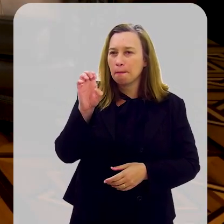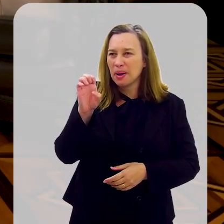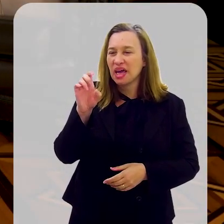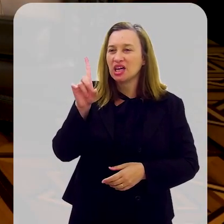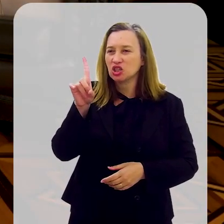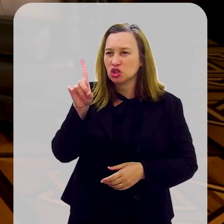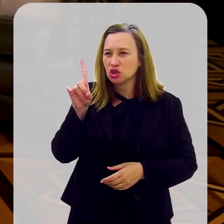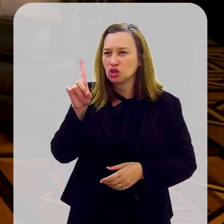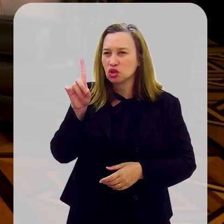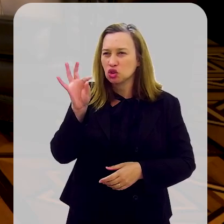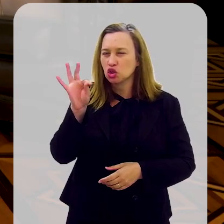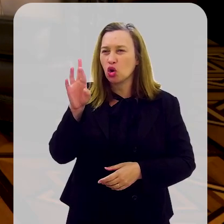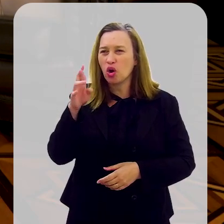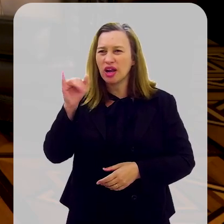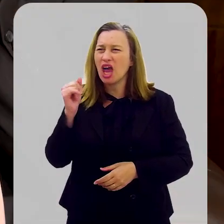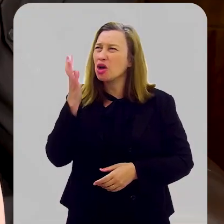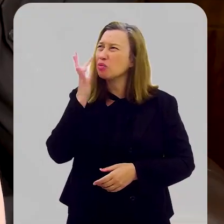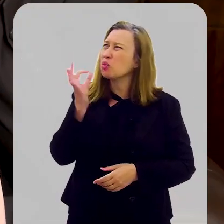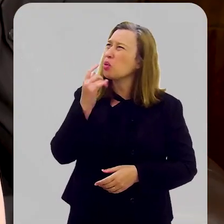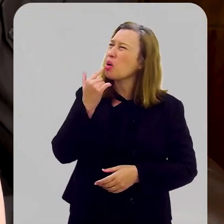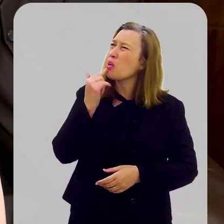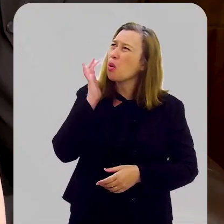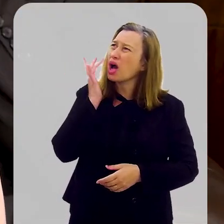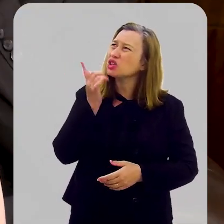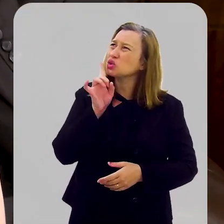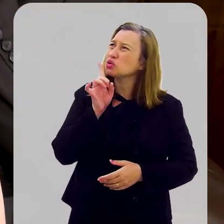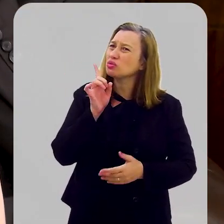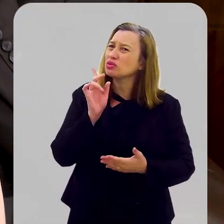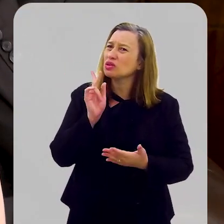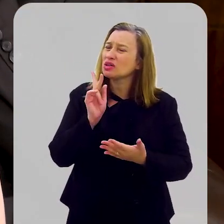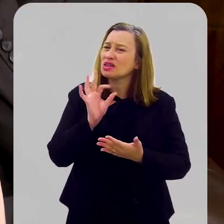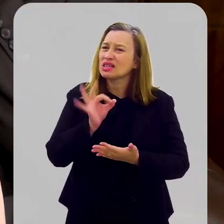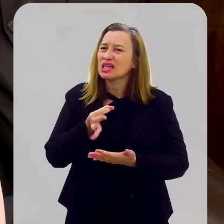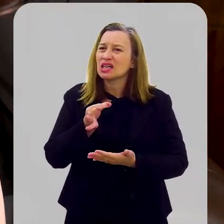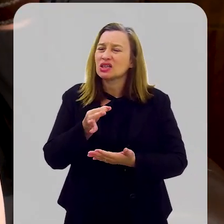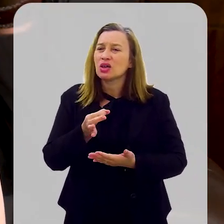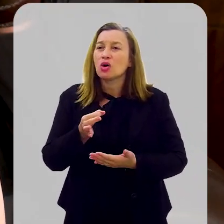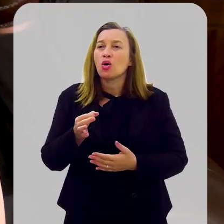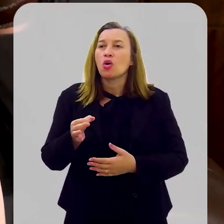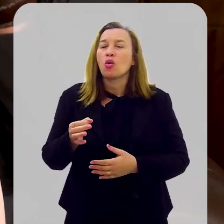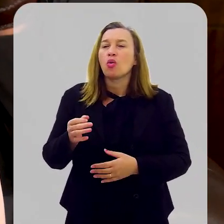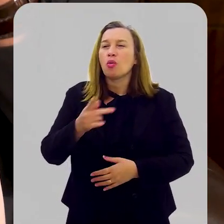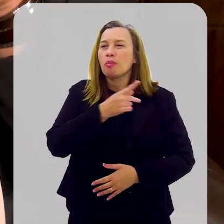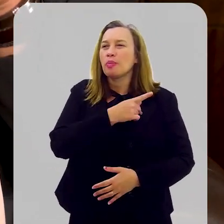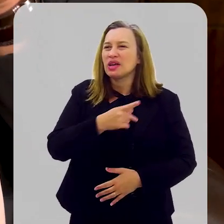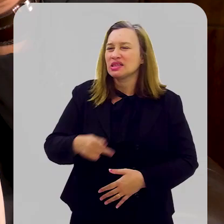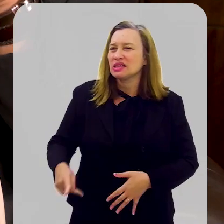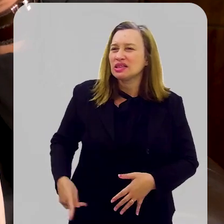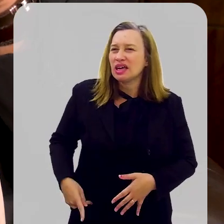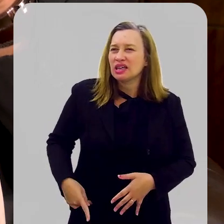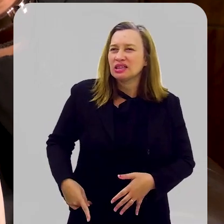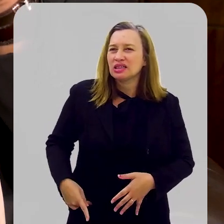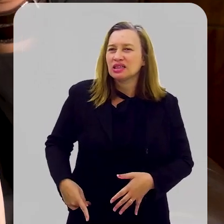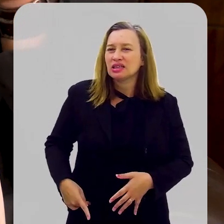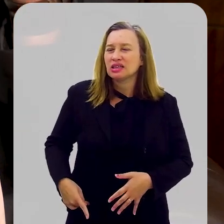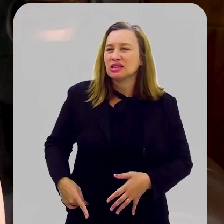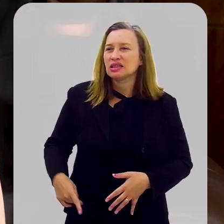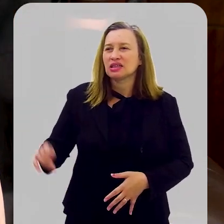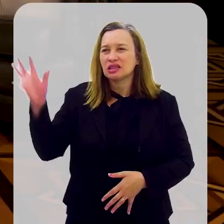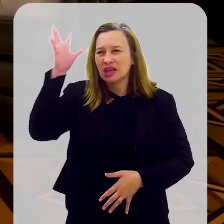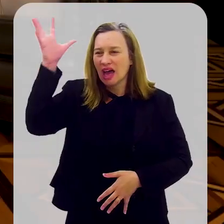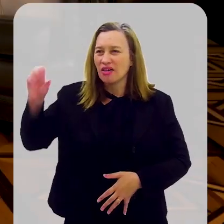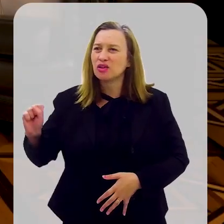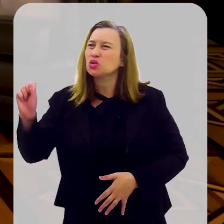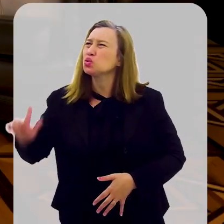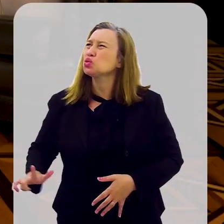conhecer o povo Corsa. Eu não estou muito certo, mas eu acho que o presidente da África do Sul... Oh, meu Deus do céu, qual